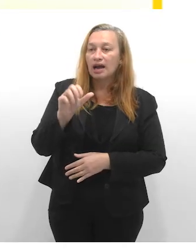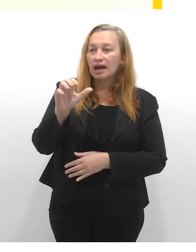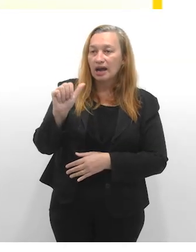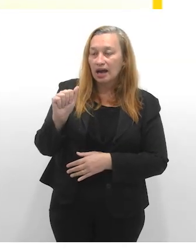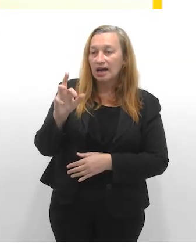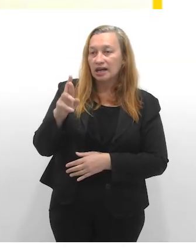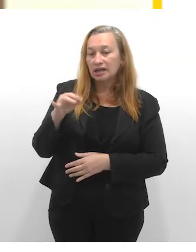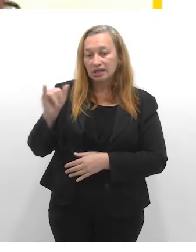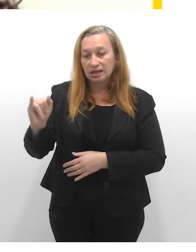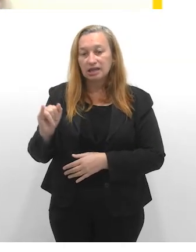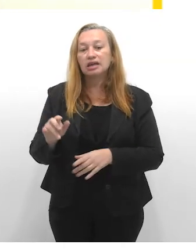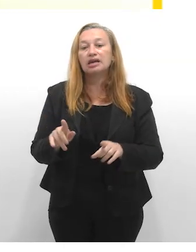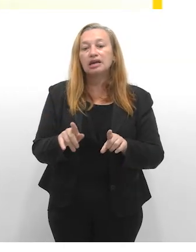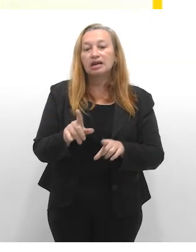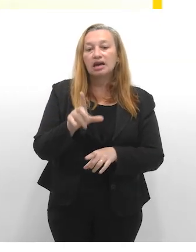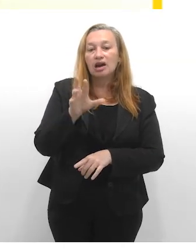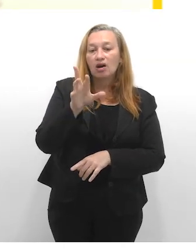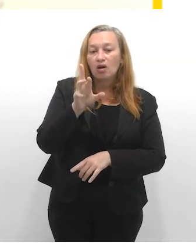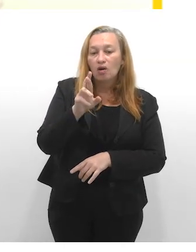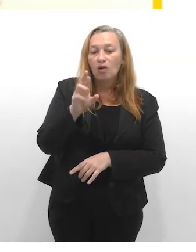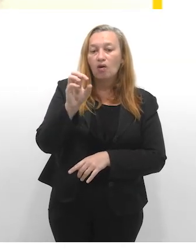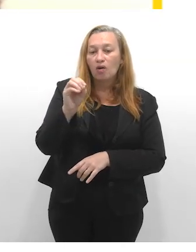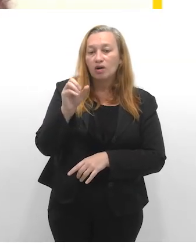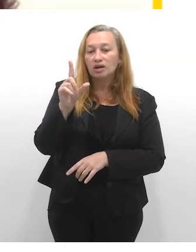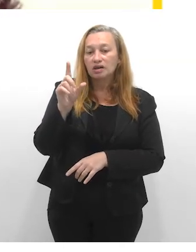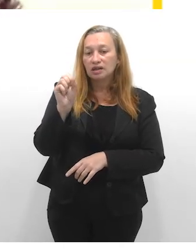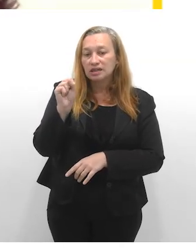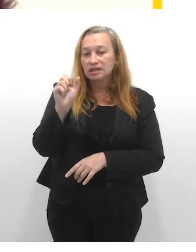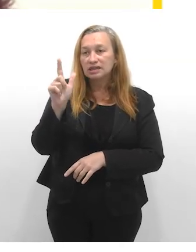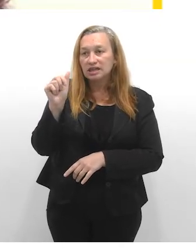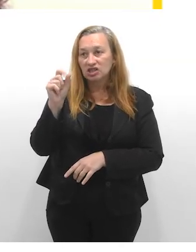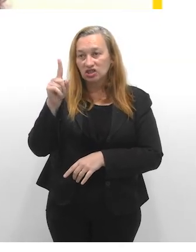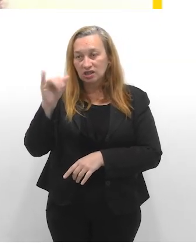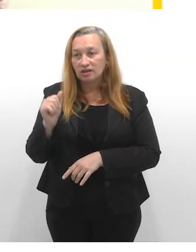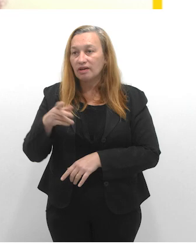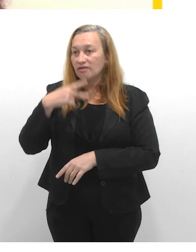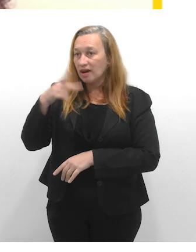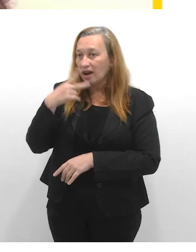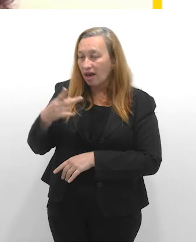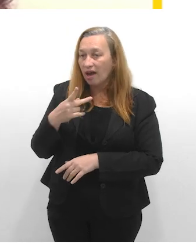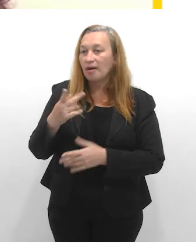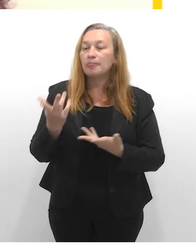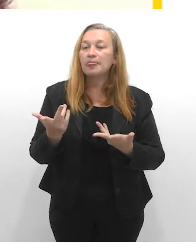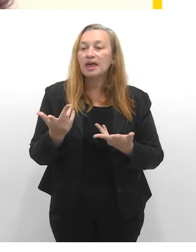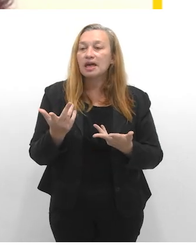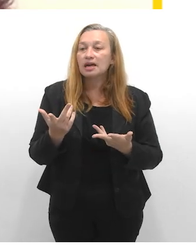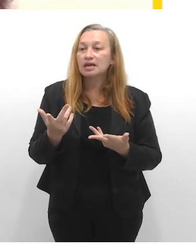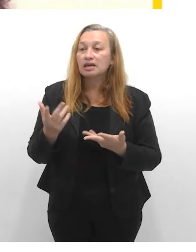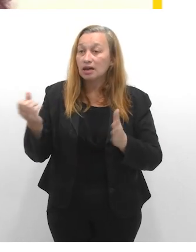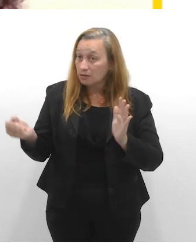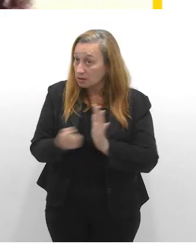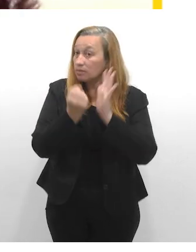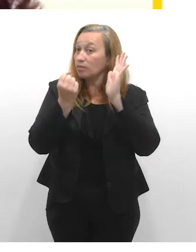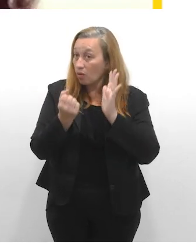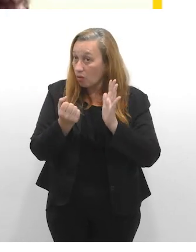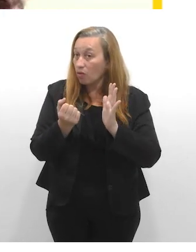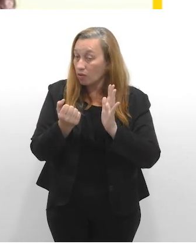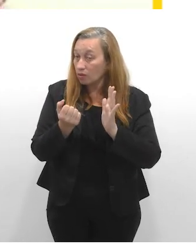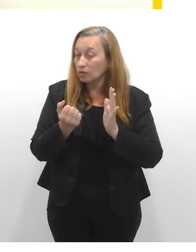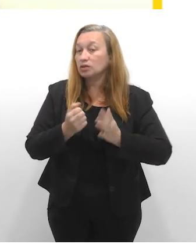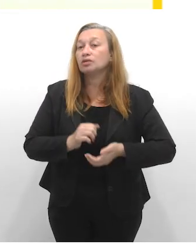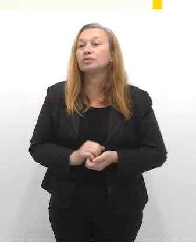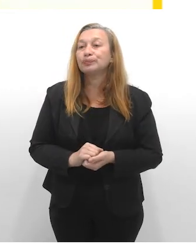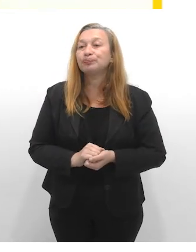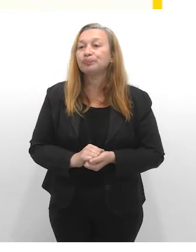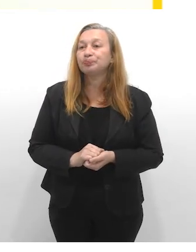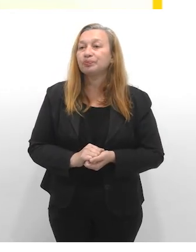Acari, que Rosângela irá falar, é um caso muito simbólico e que ele é muito demarcador de uma dinastia